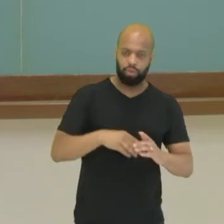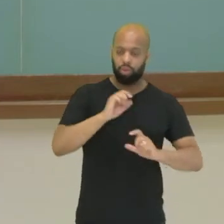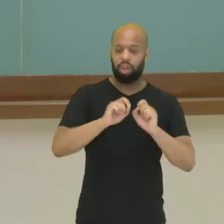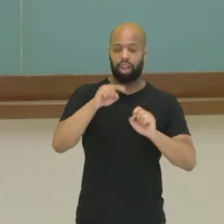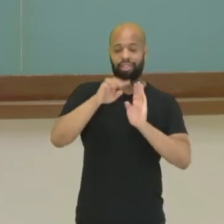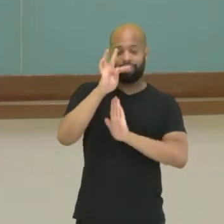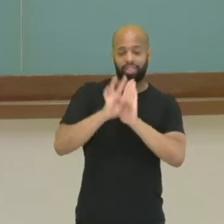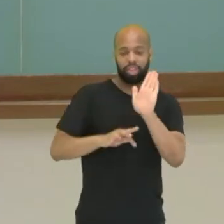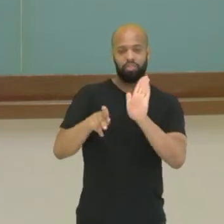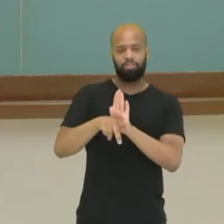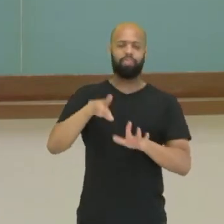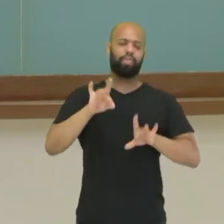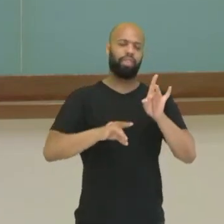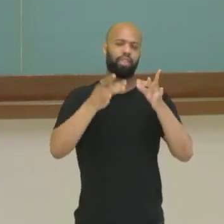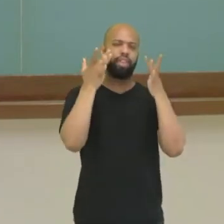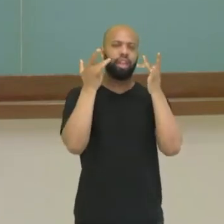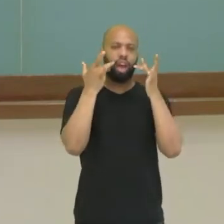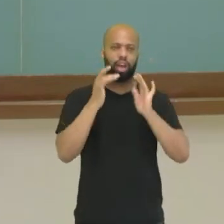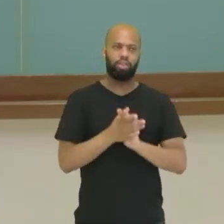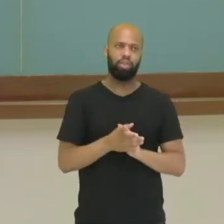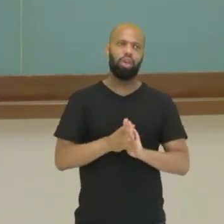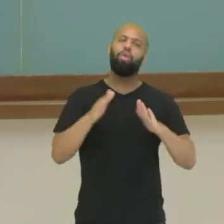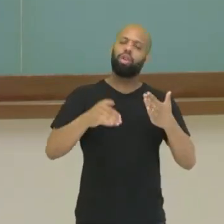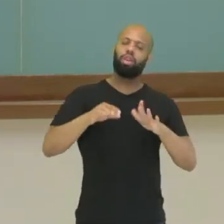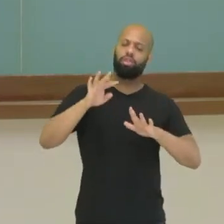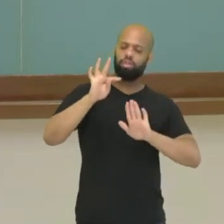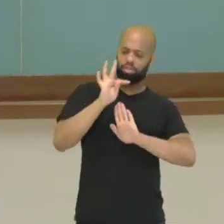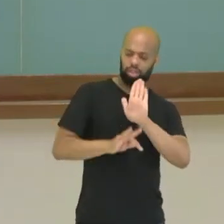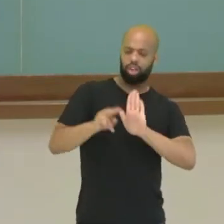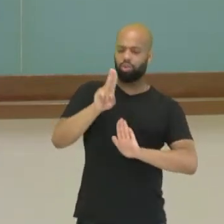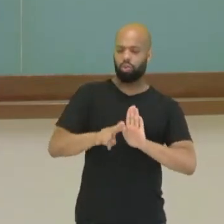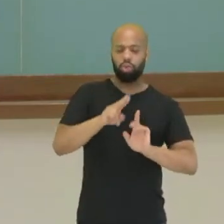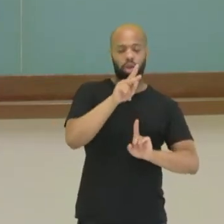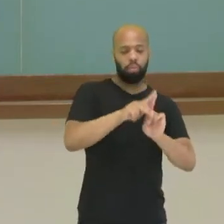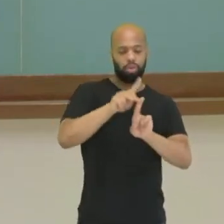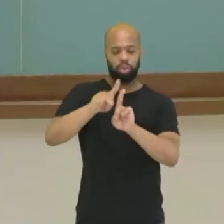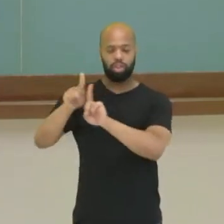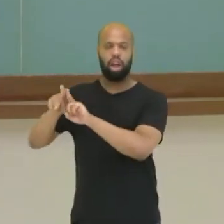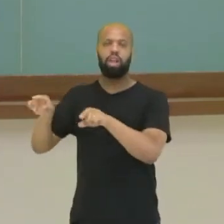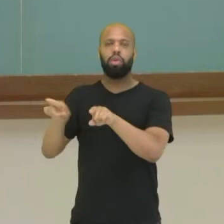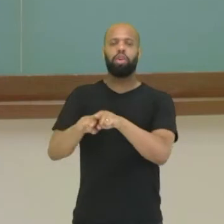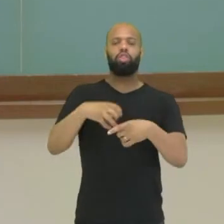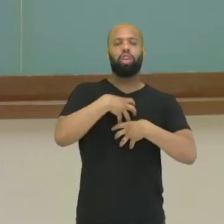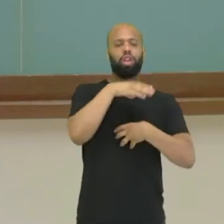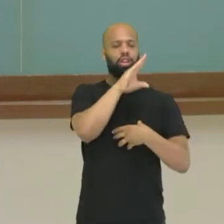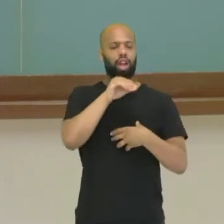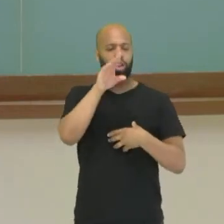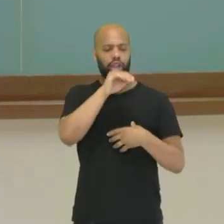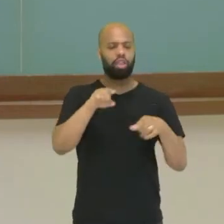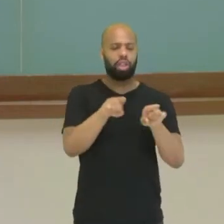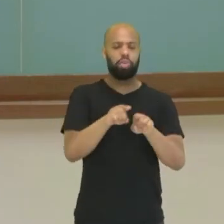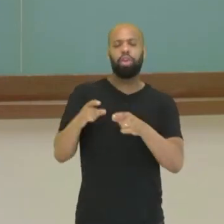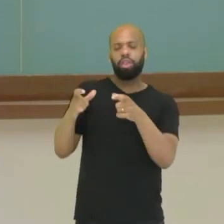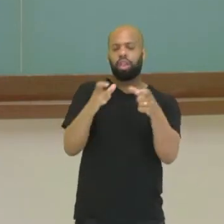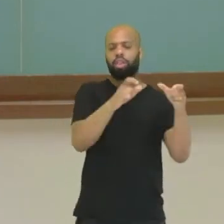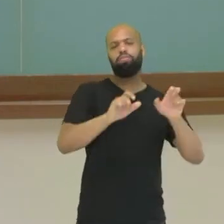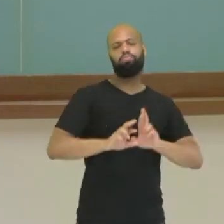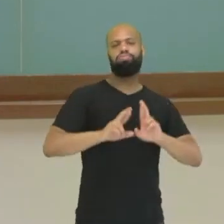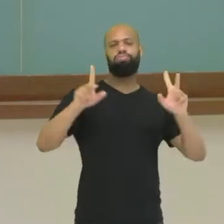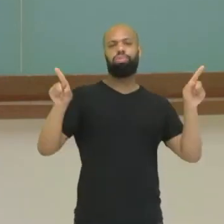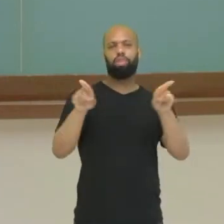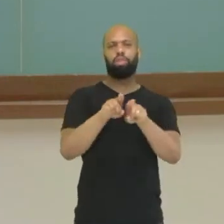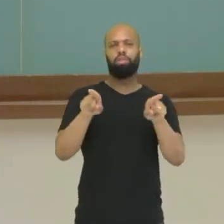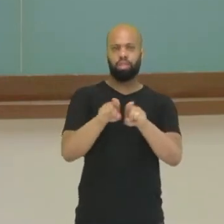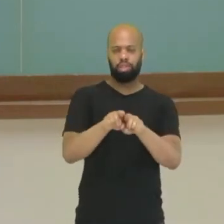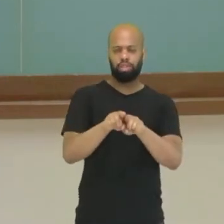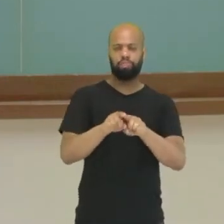texto teatral, né? Então, texto que utiliza de personagens, de falas, de locais diferentes ali, que tem as indicações de entrada e